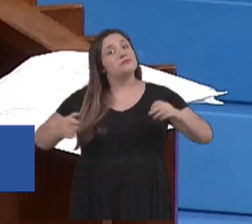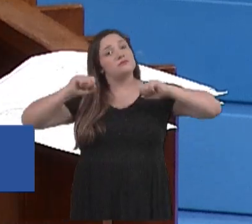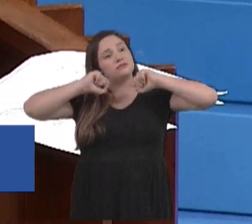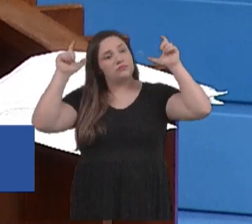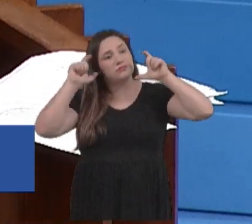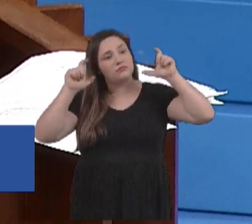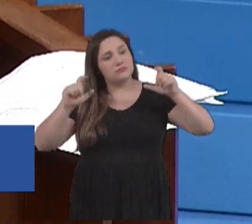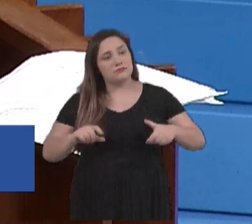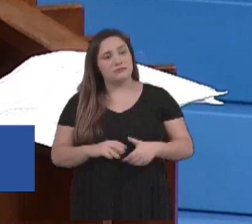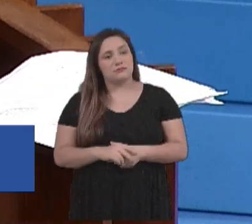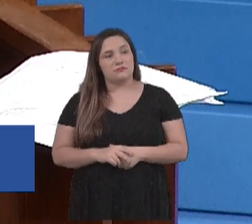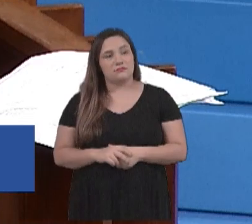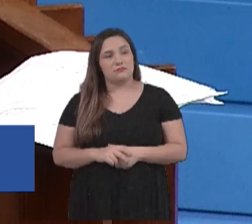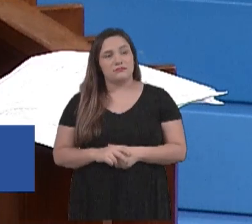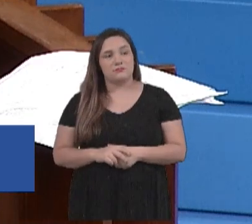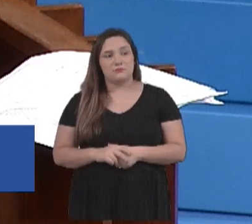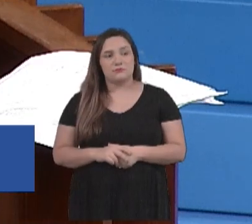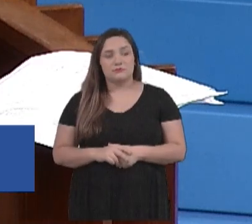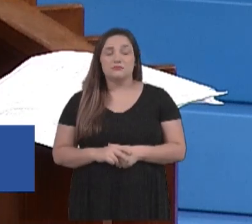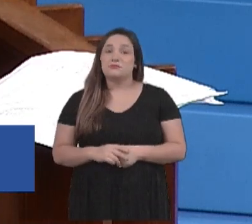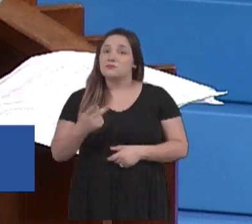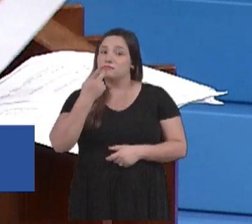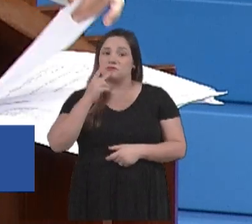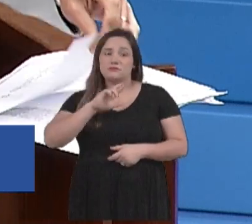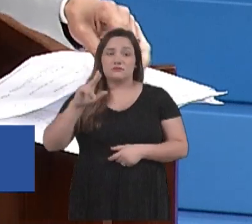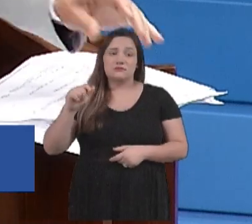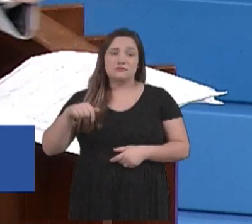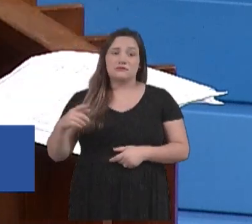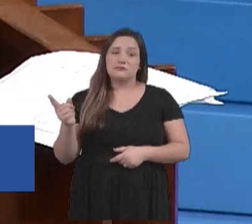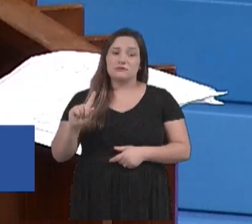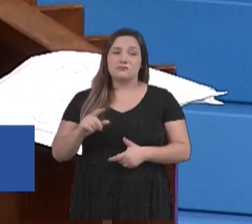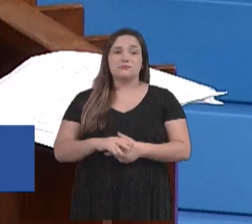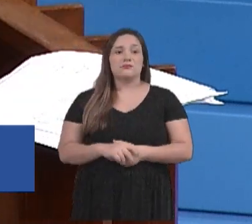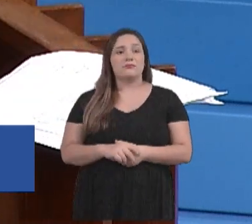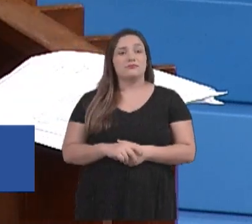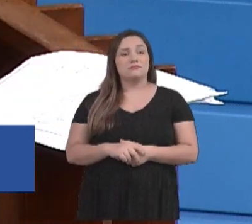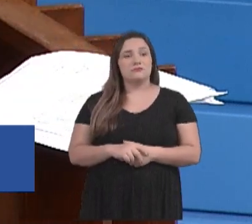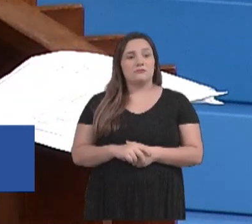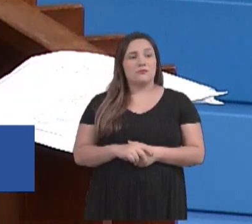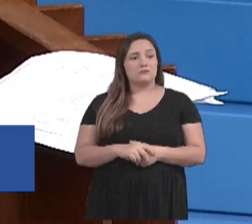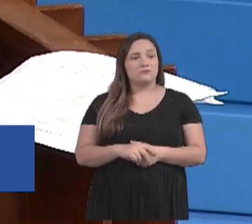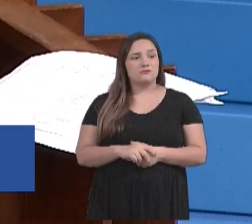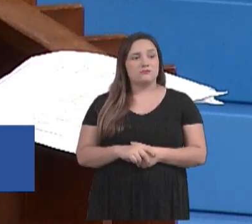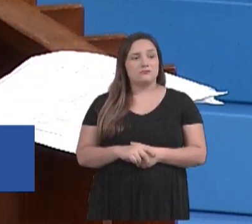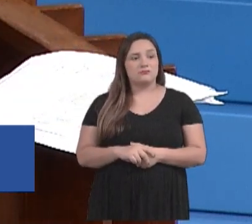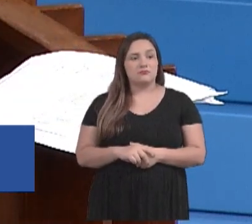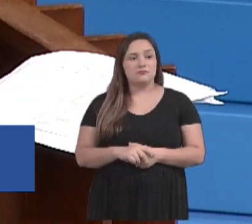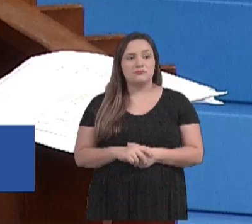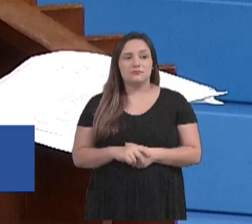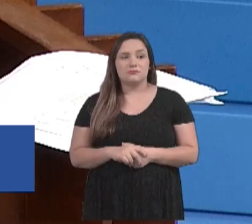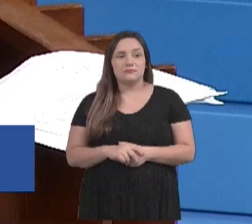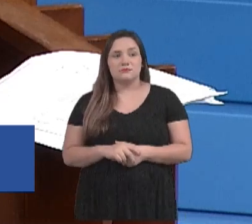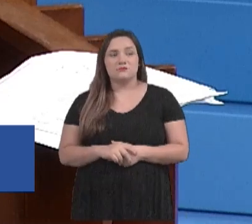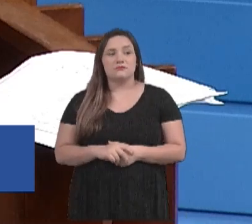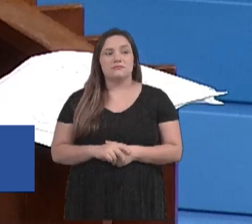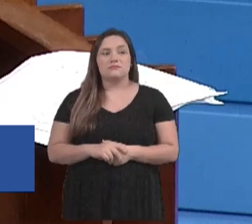não vem vir aqui dizer ao contrário agora. Portanto, não haverá